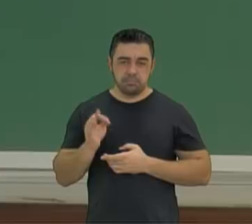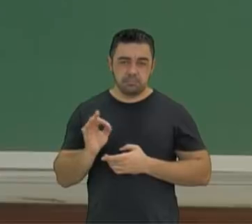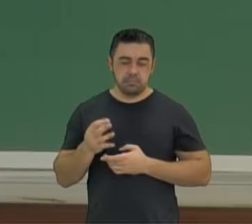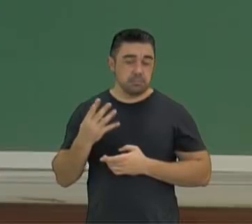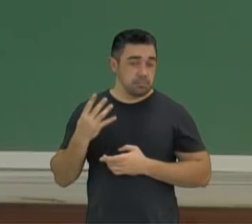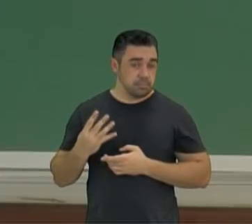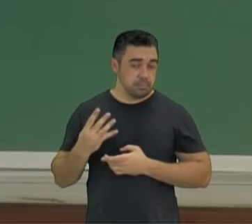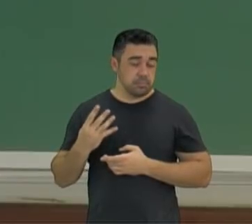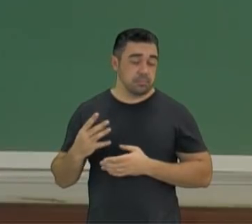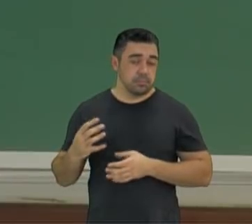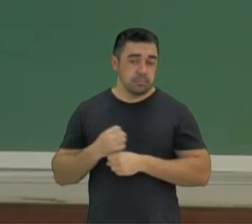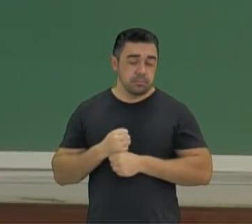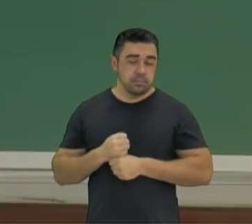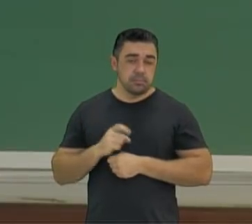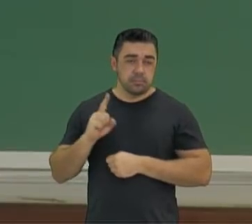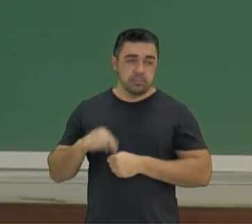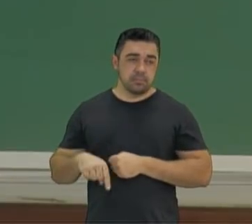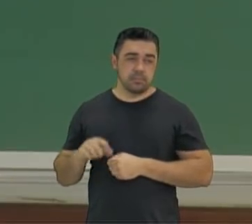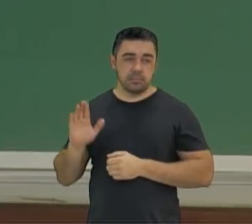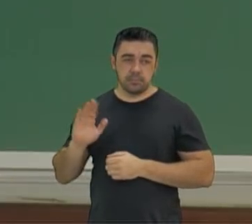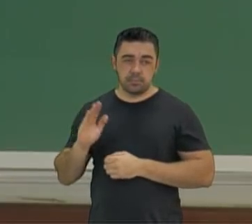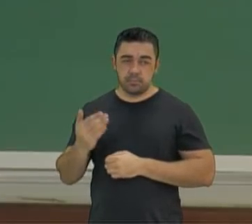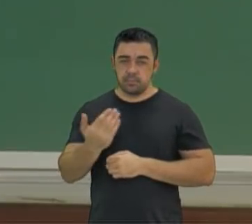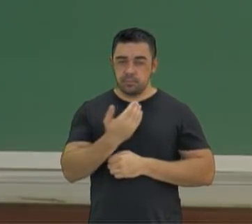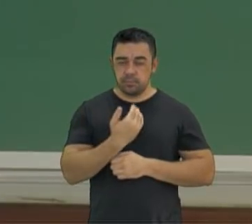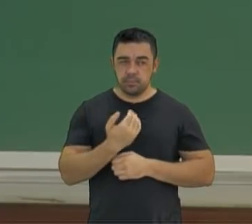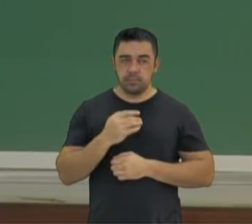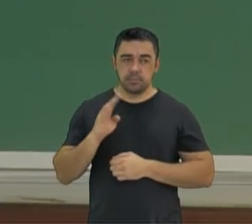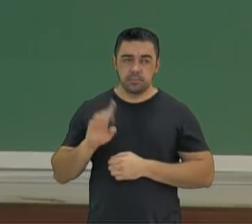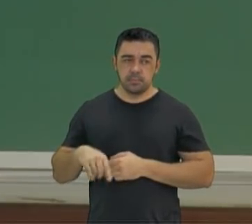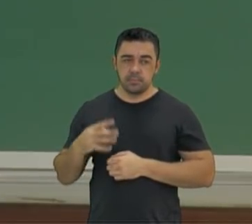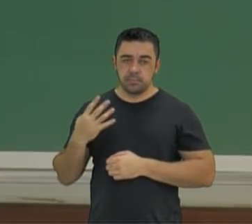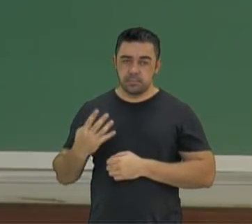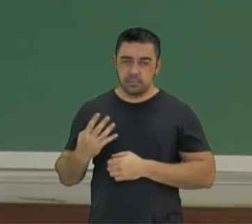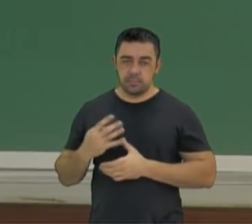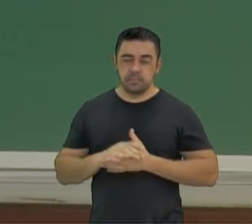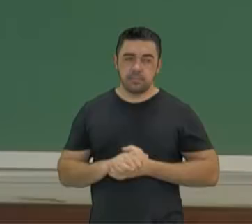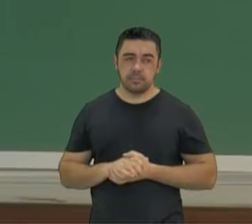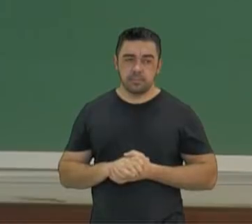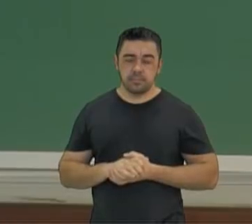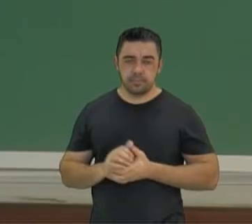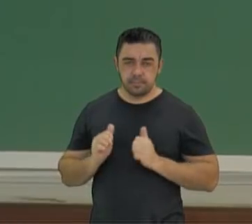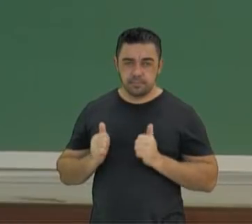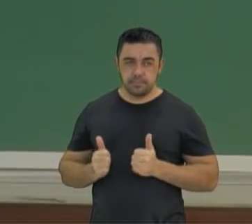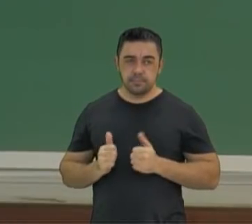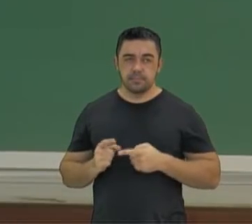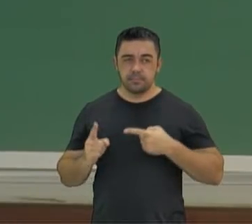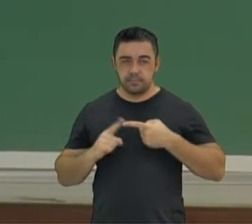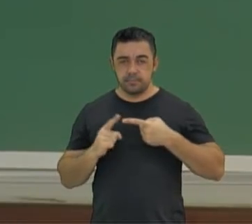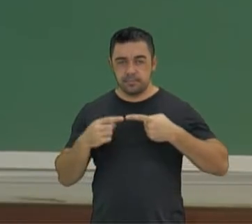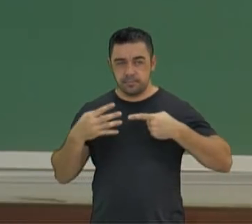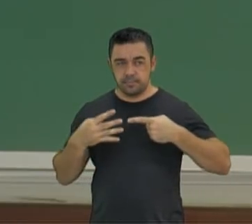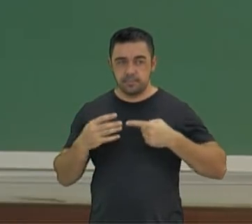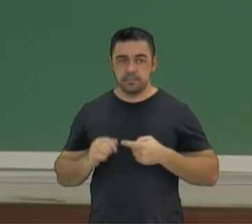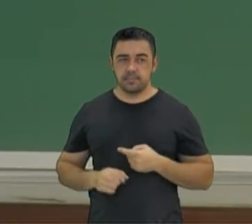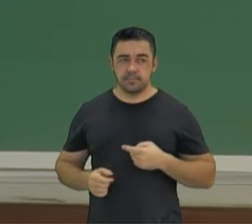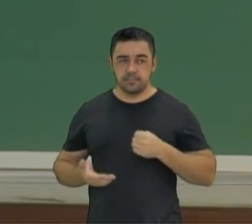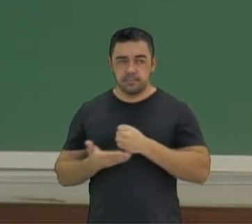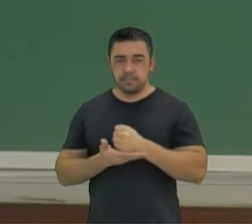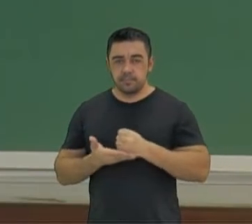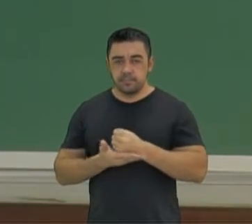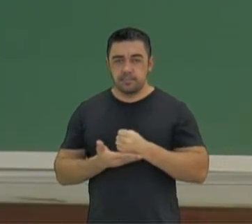4. Então, eu vou ter 4 faces laterais. Tudo bem? Muito bem. E